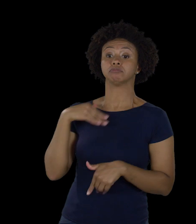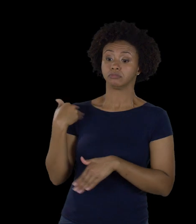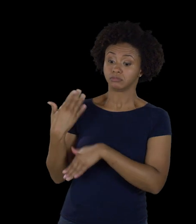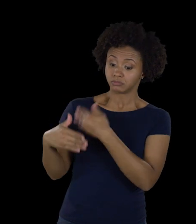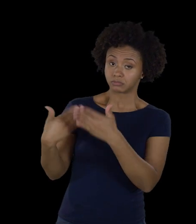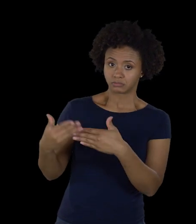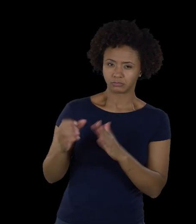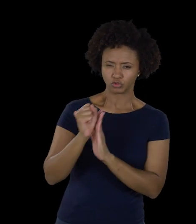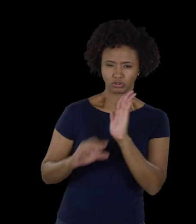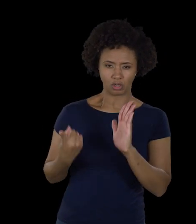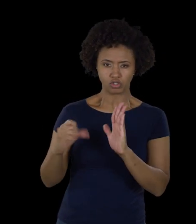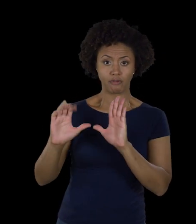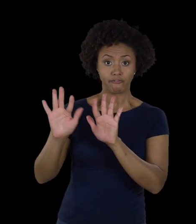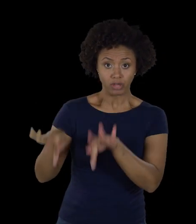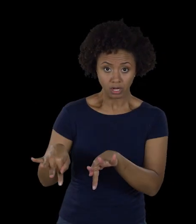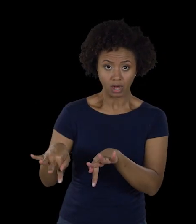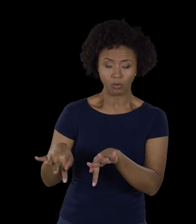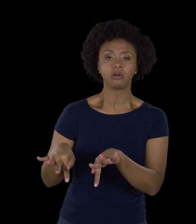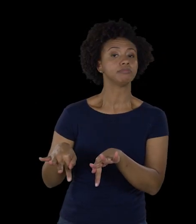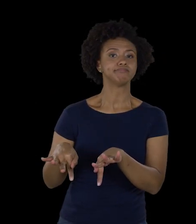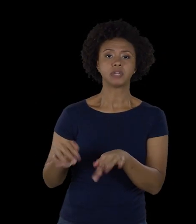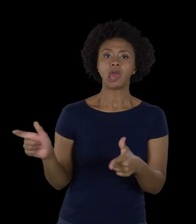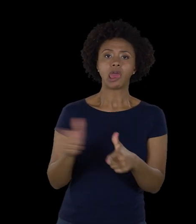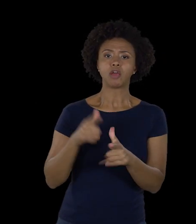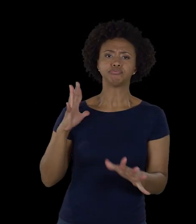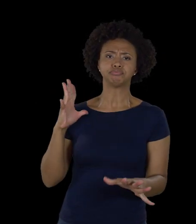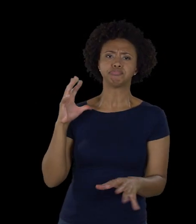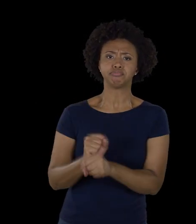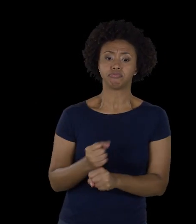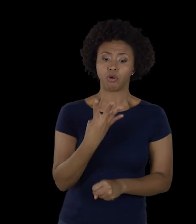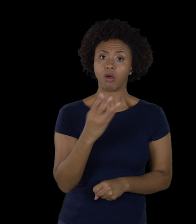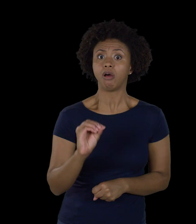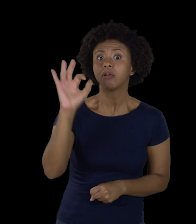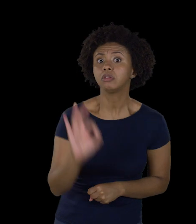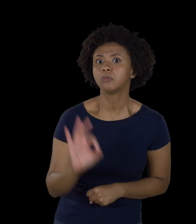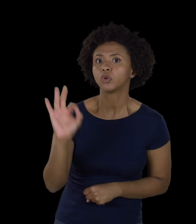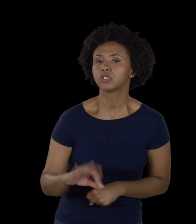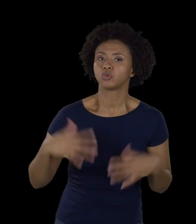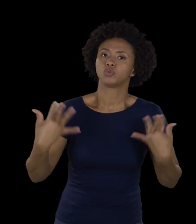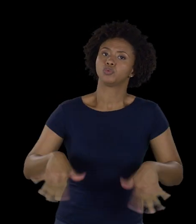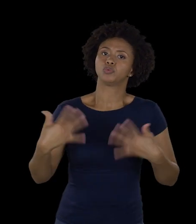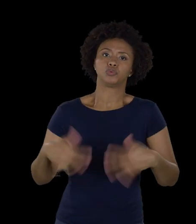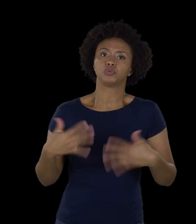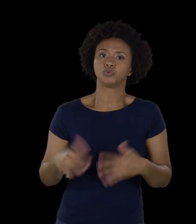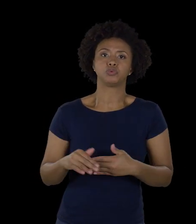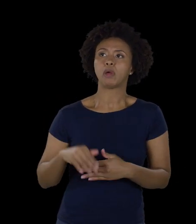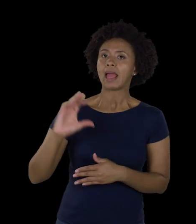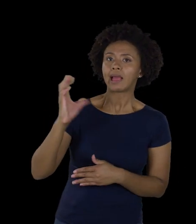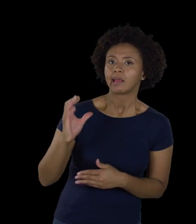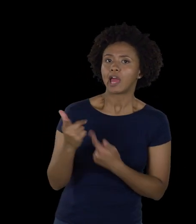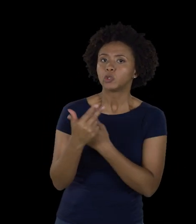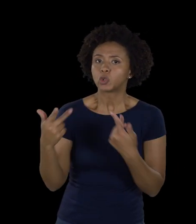século XIX, o serviço da dívida já representava 40% de toda a receita. Não havia nenhum crédito governamental